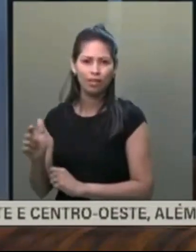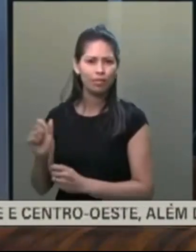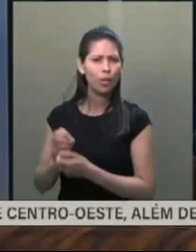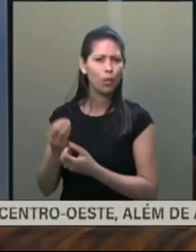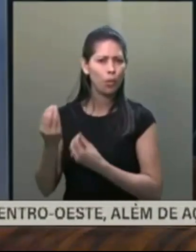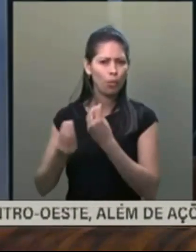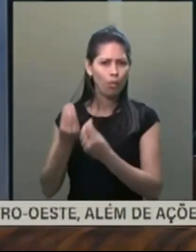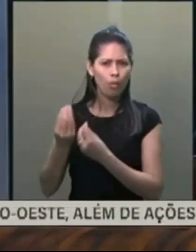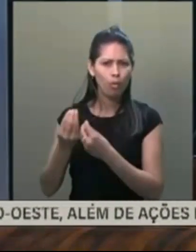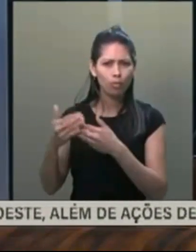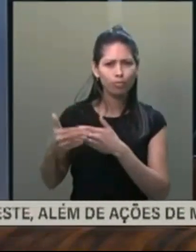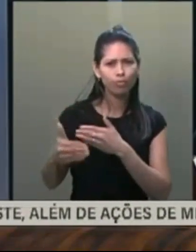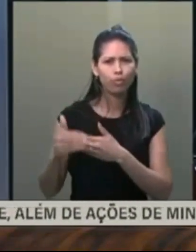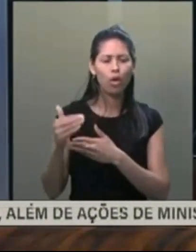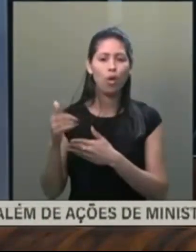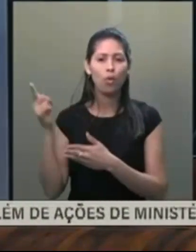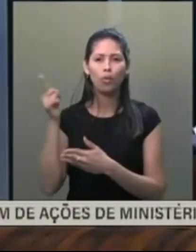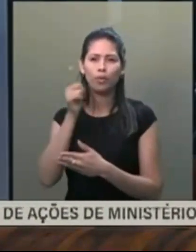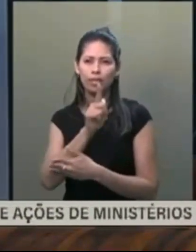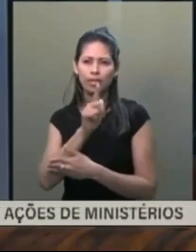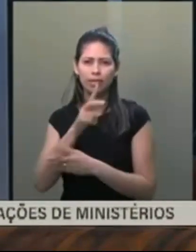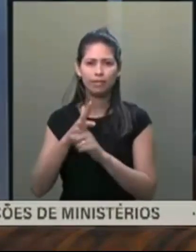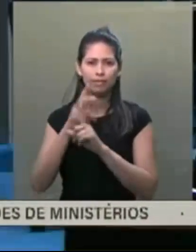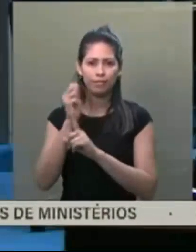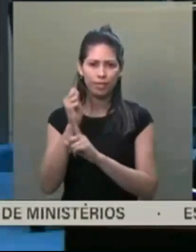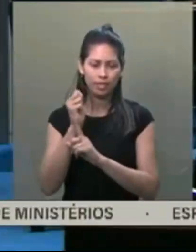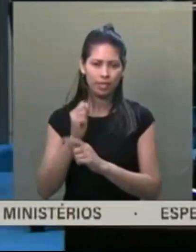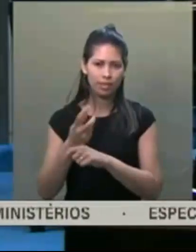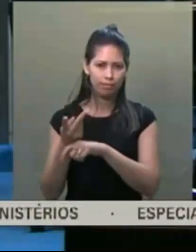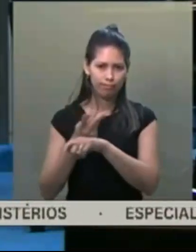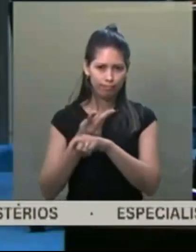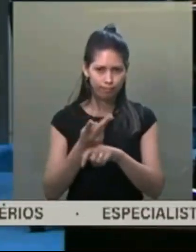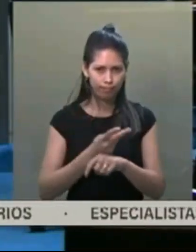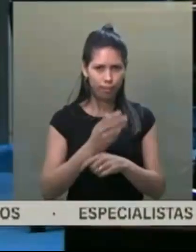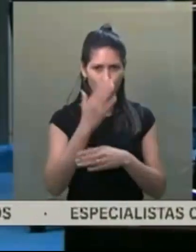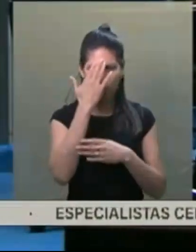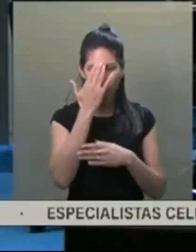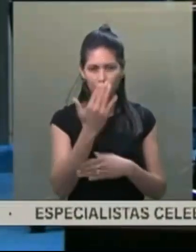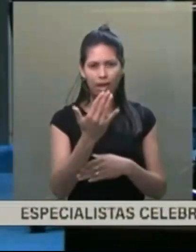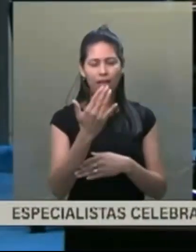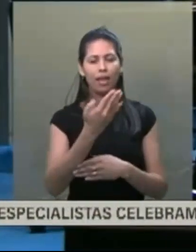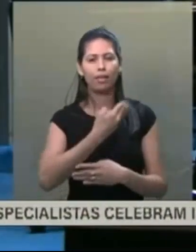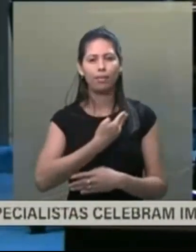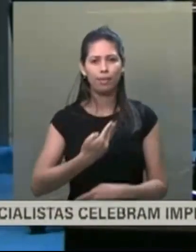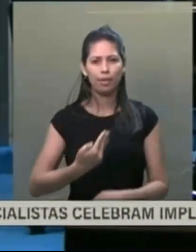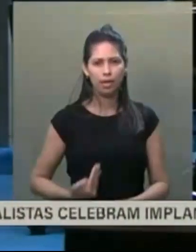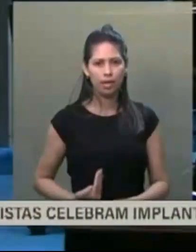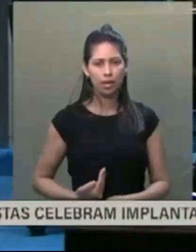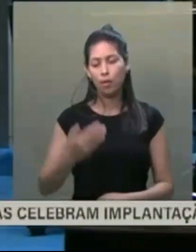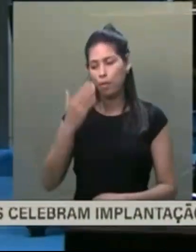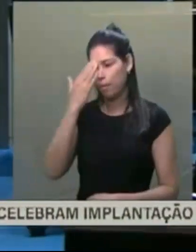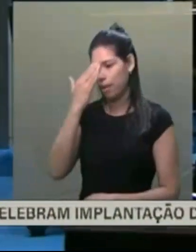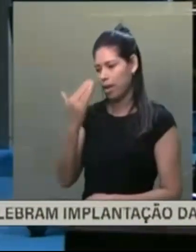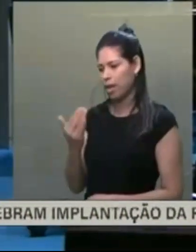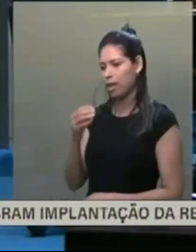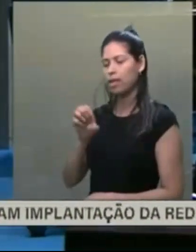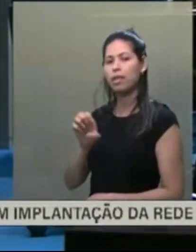a quem recorrer. Muito obrigado, senhor presidente. Obrigado, senador Eduardo Girão.